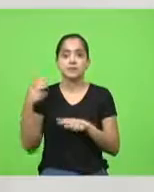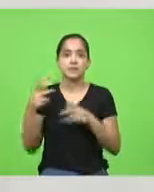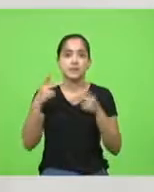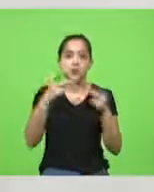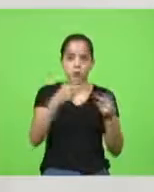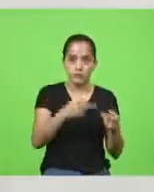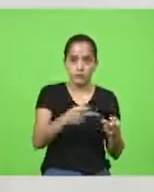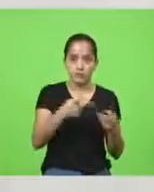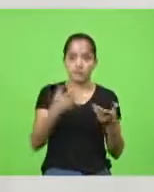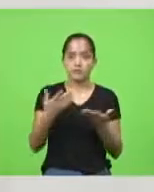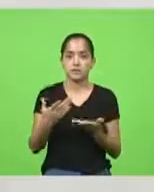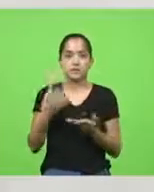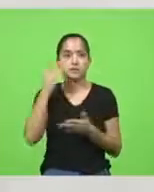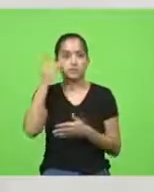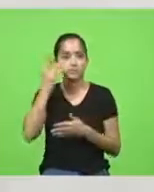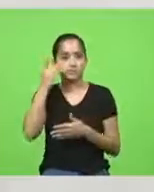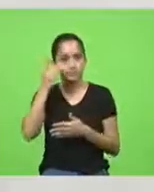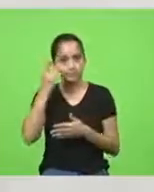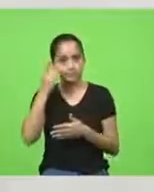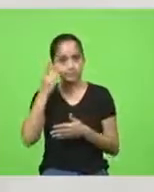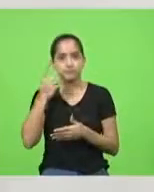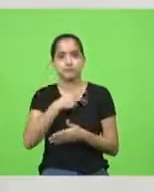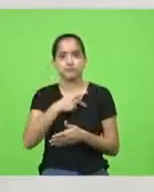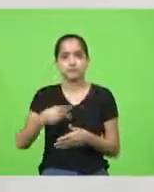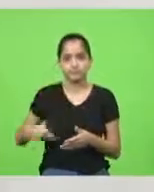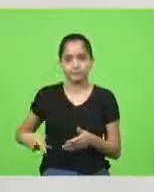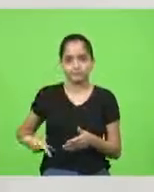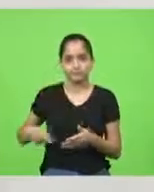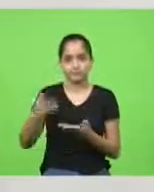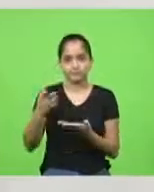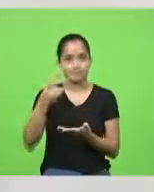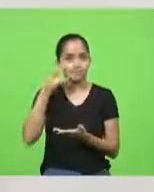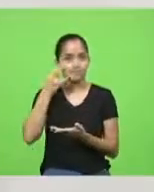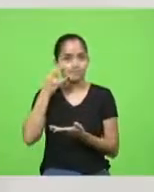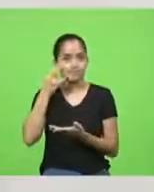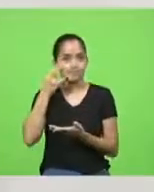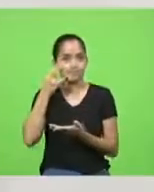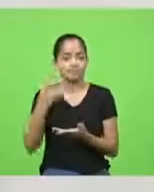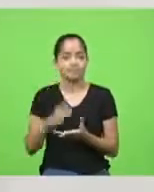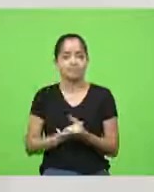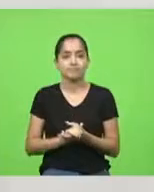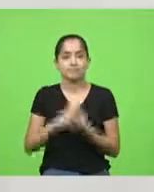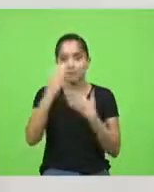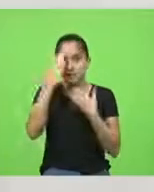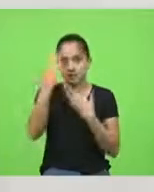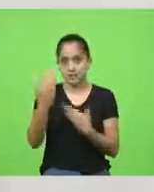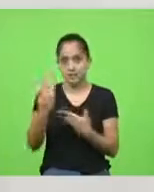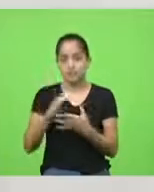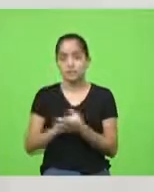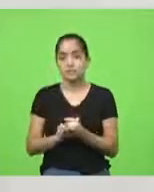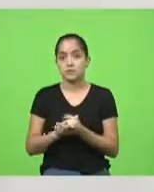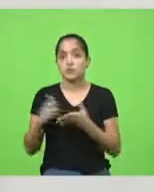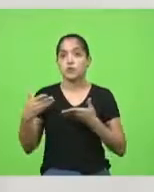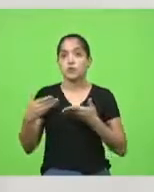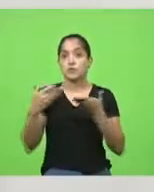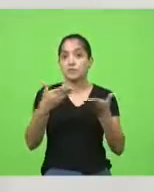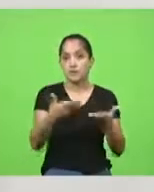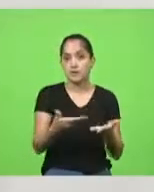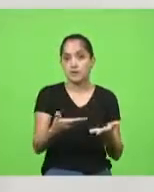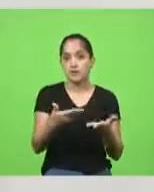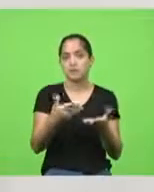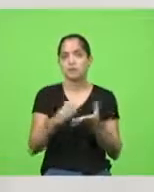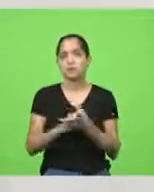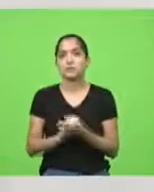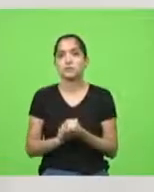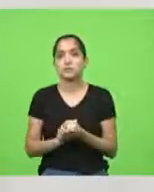presidente, deputado Mauro de Nadal, a qual agradeço a sua cortesia. Fomos convidados para